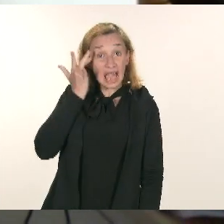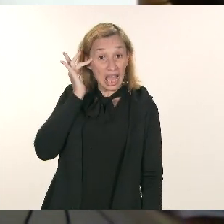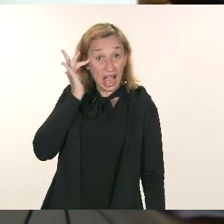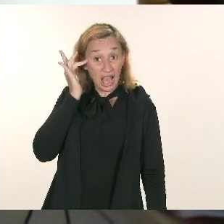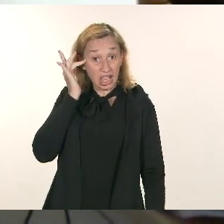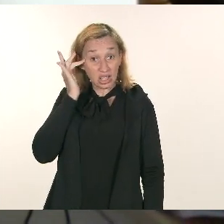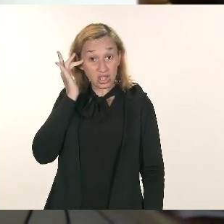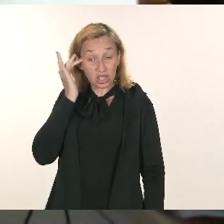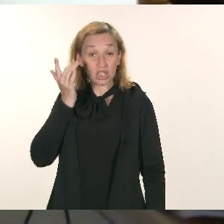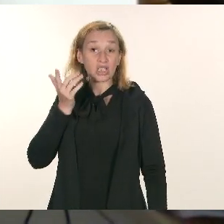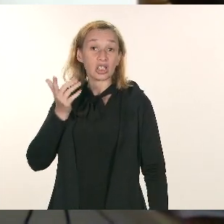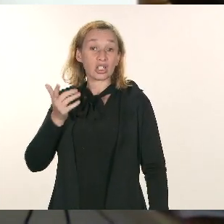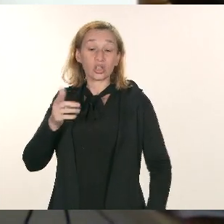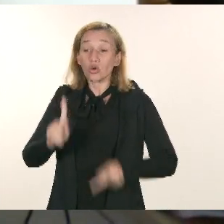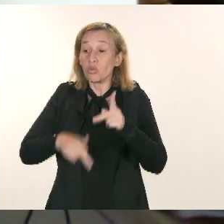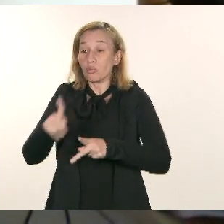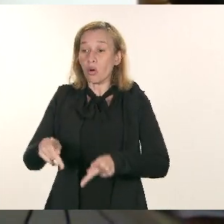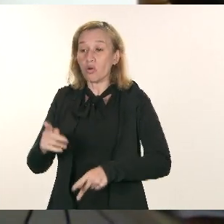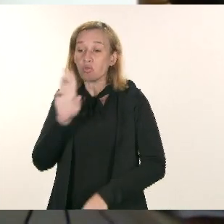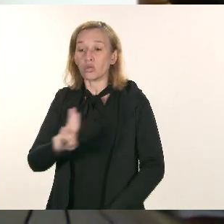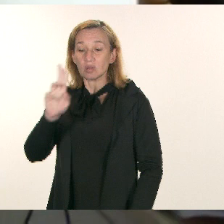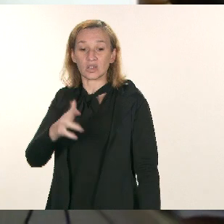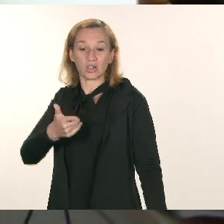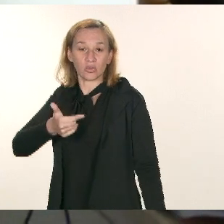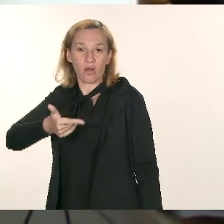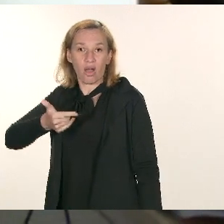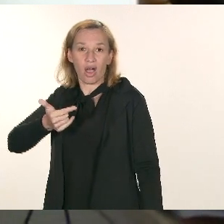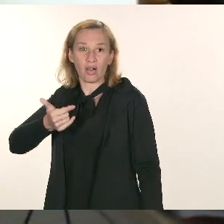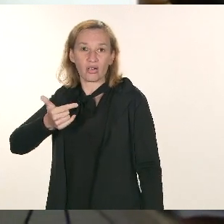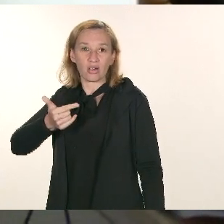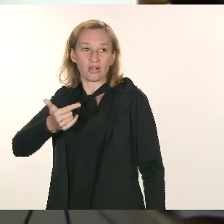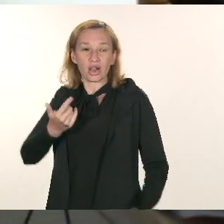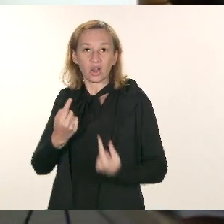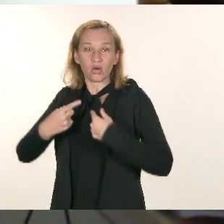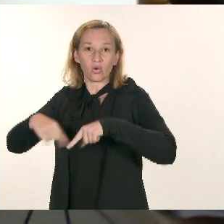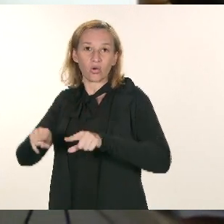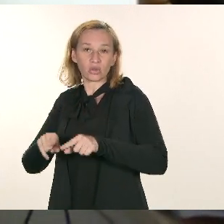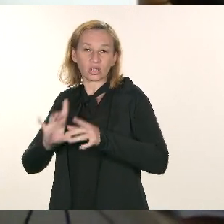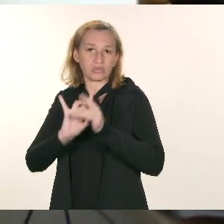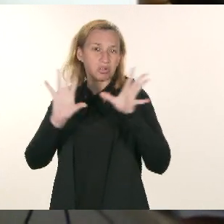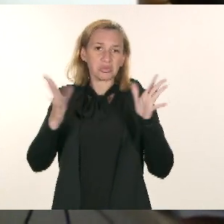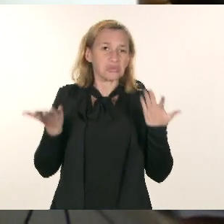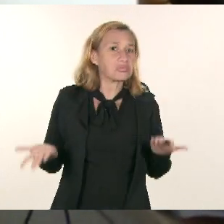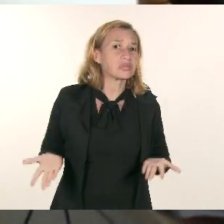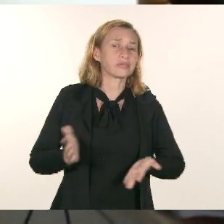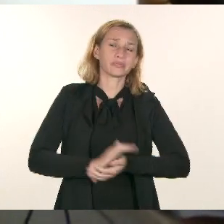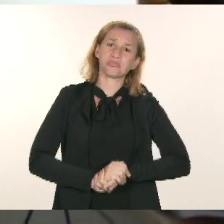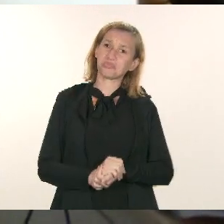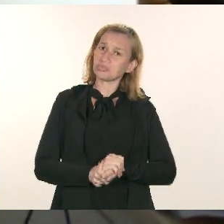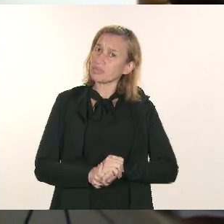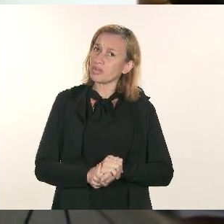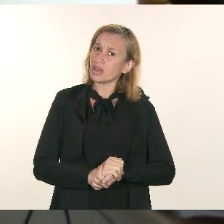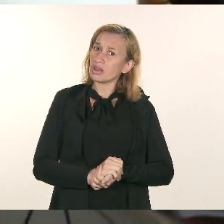a população vai facilitar um golpe contra instituições democráticas.